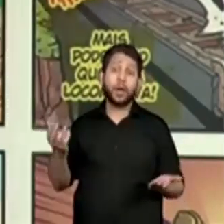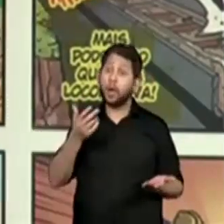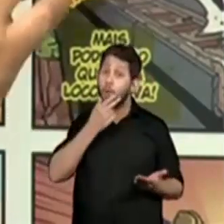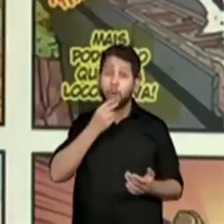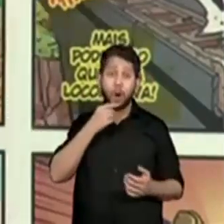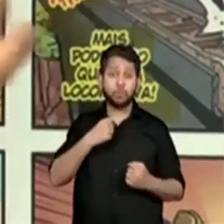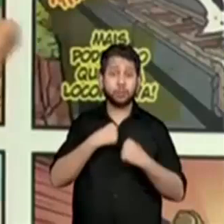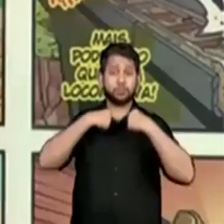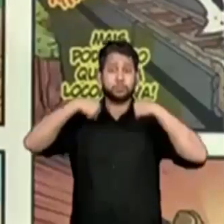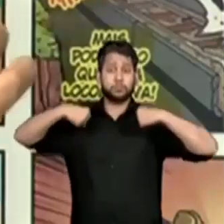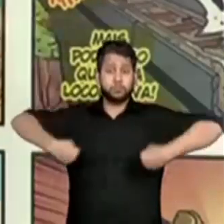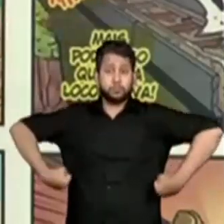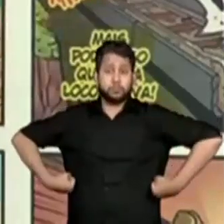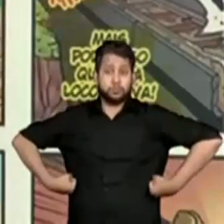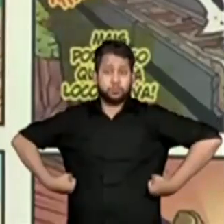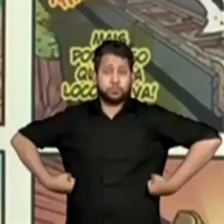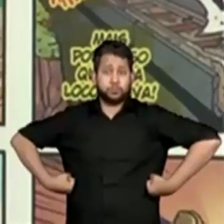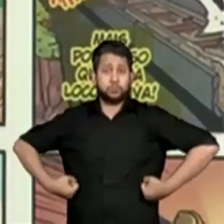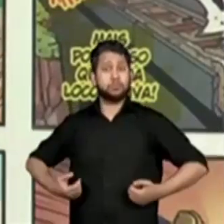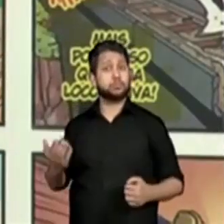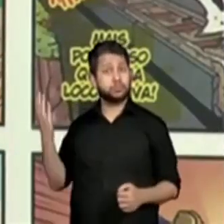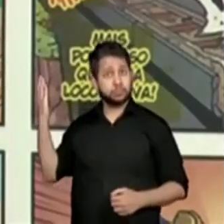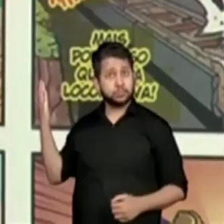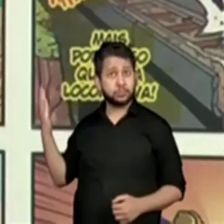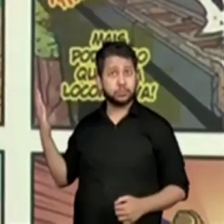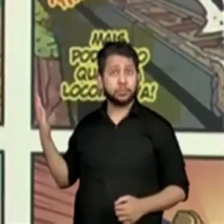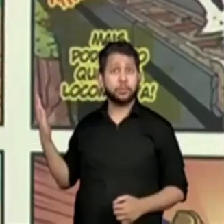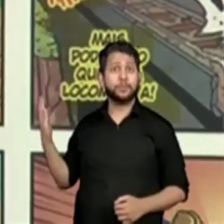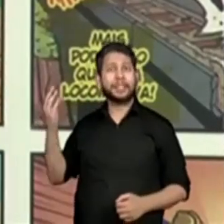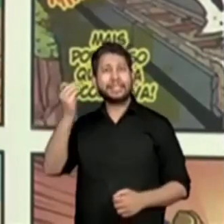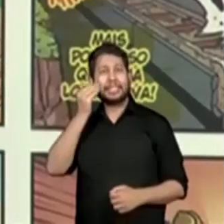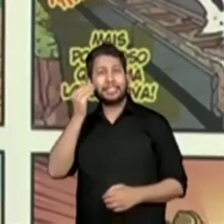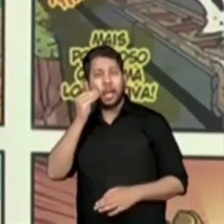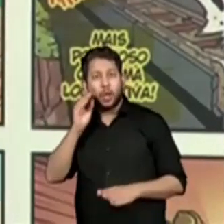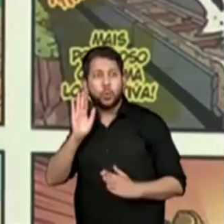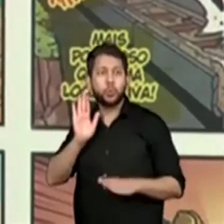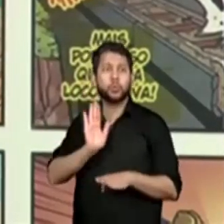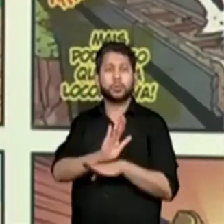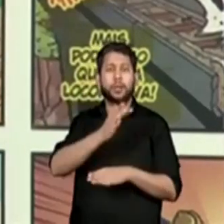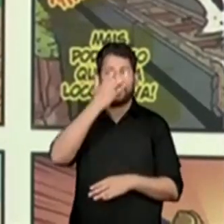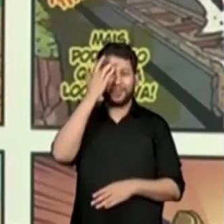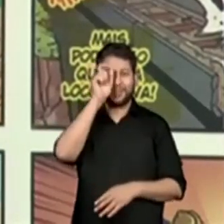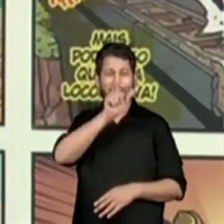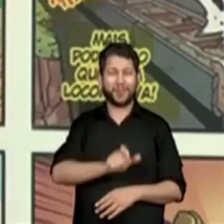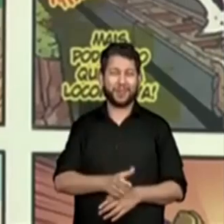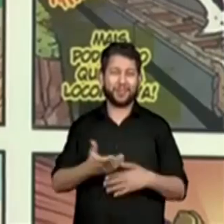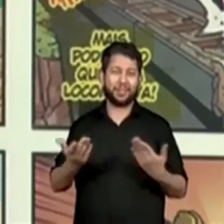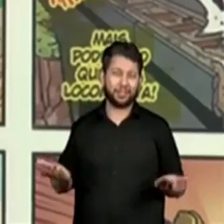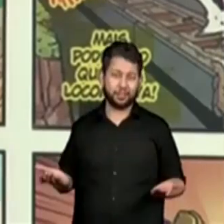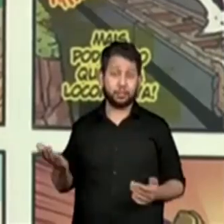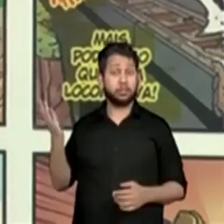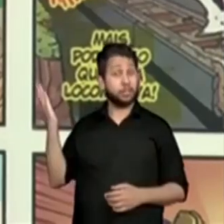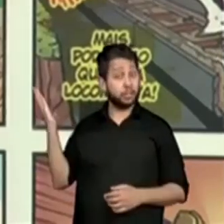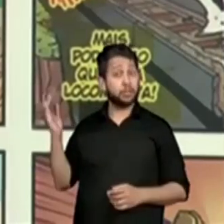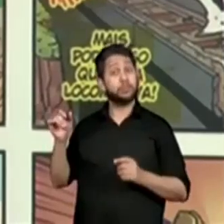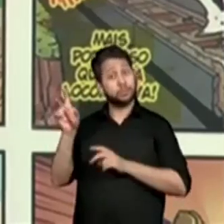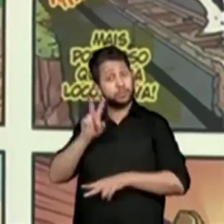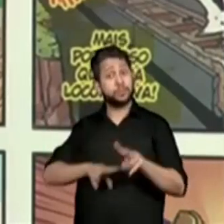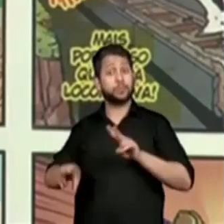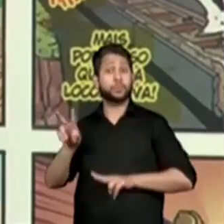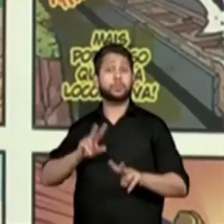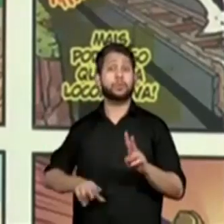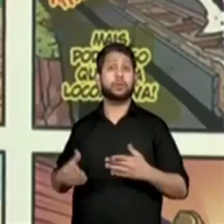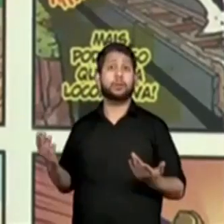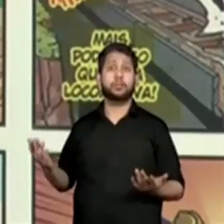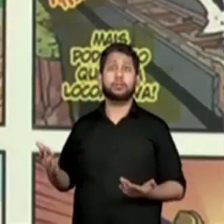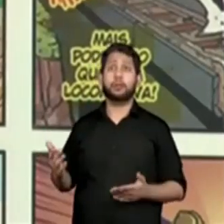herói musculoso chegando para tentar salvar as pessoas. Então, isso eu tenho tudo como não verbal. Nossa, eu